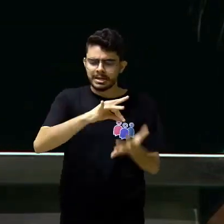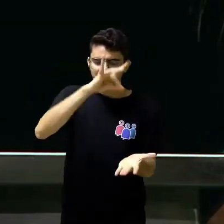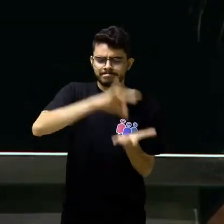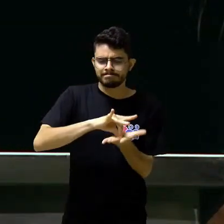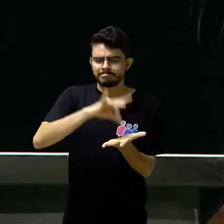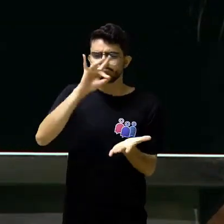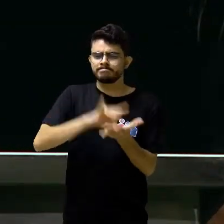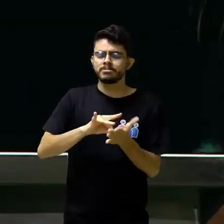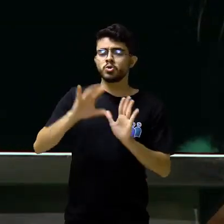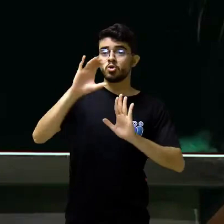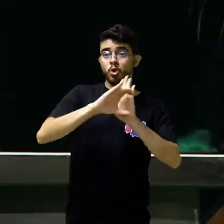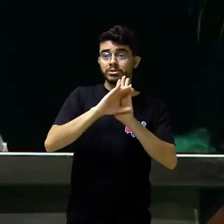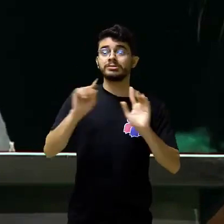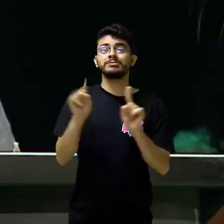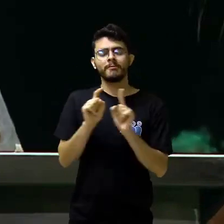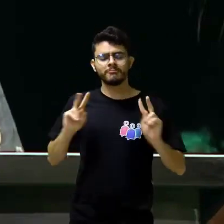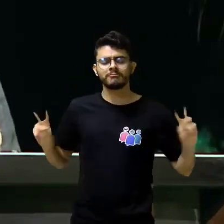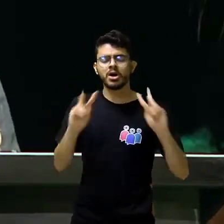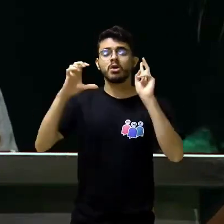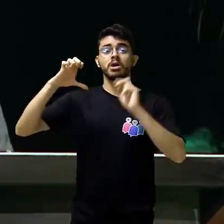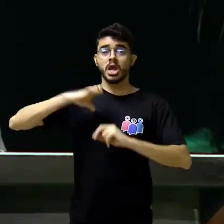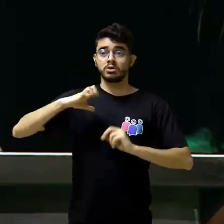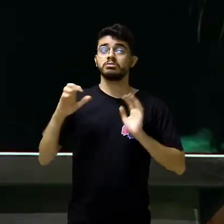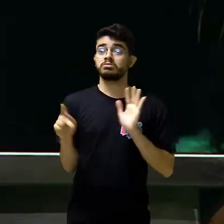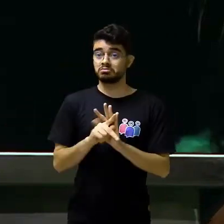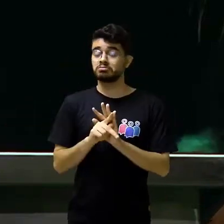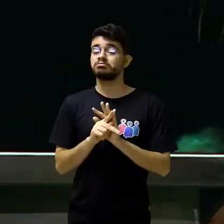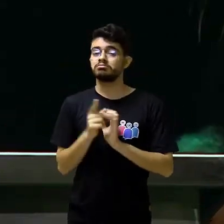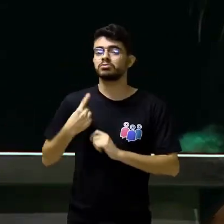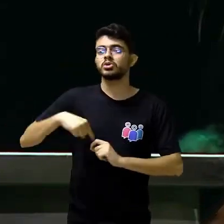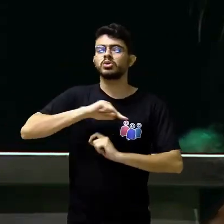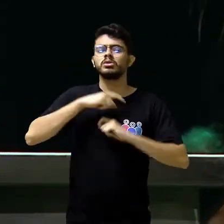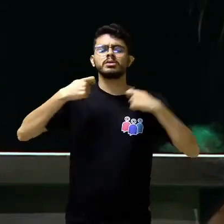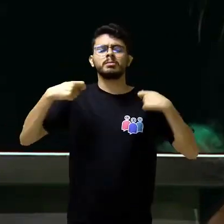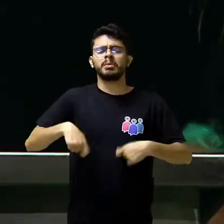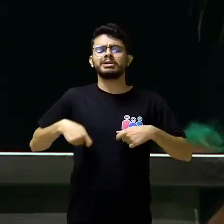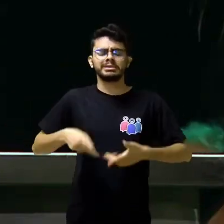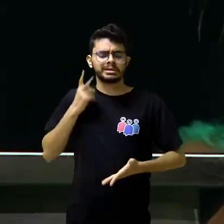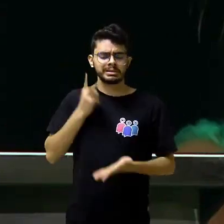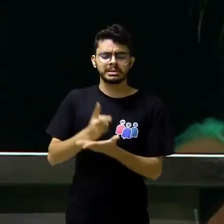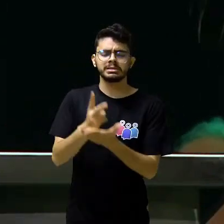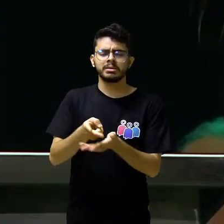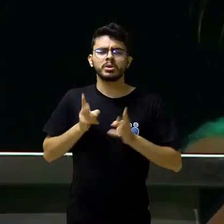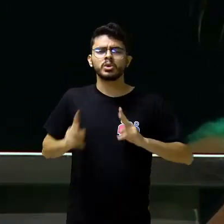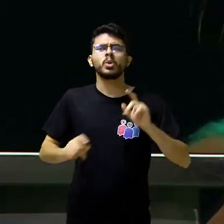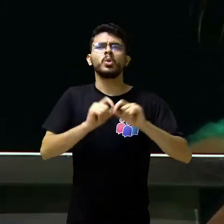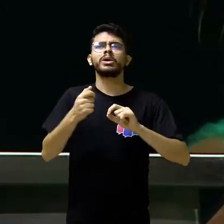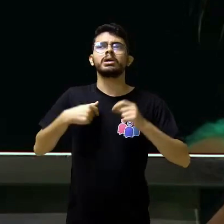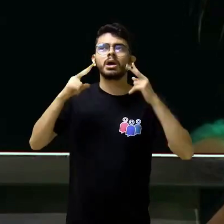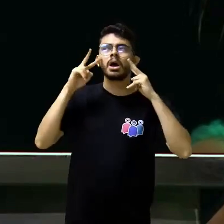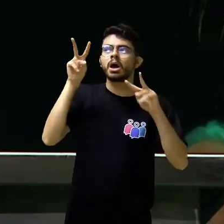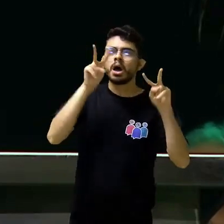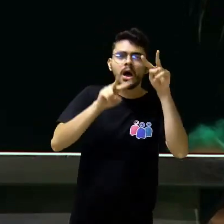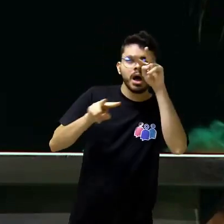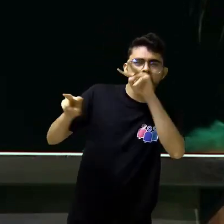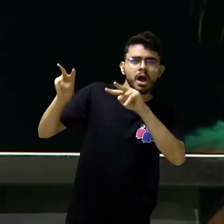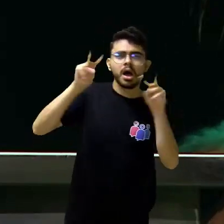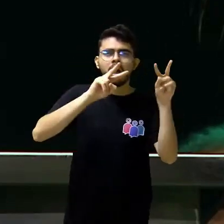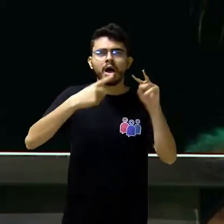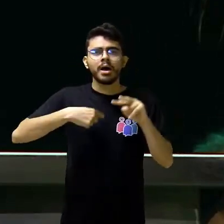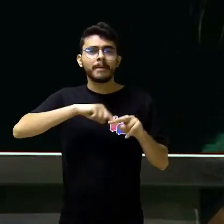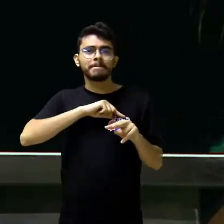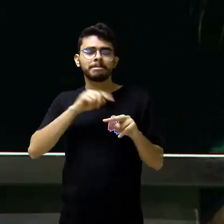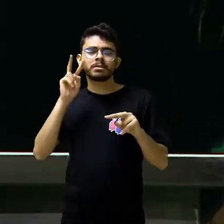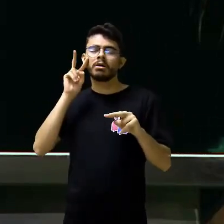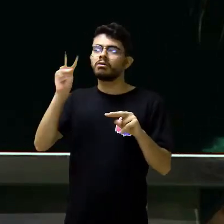valores éticos. Precisamos nos manter sempre vigilantes e nunca perdermos